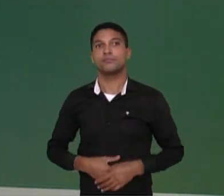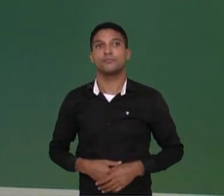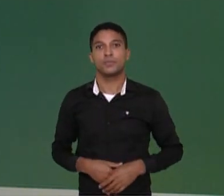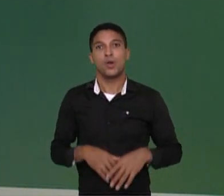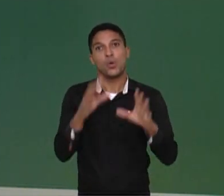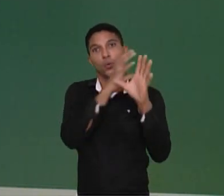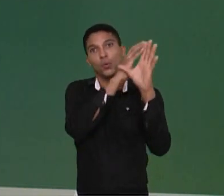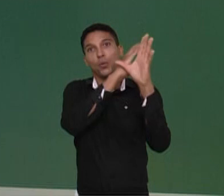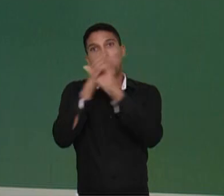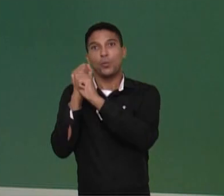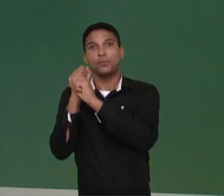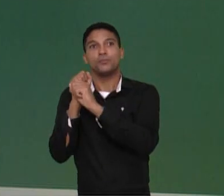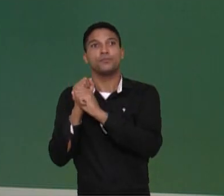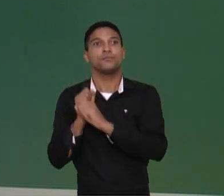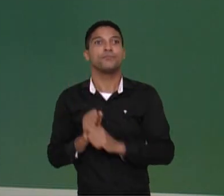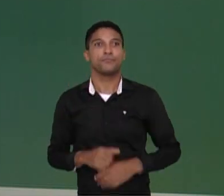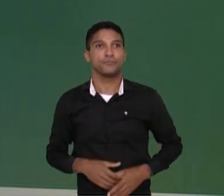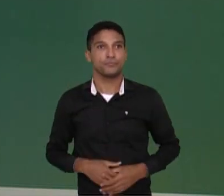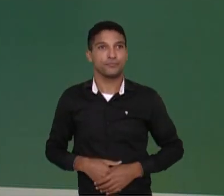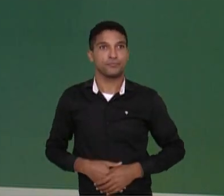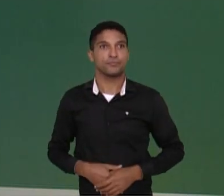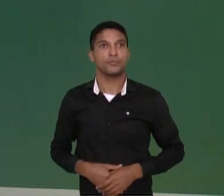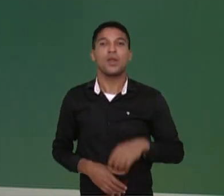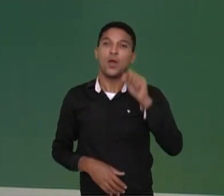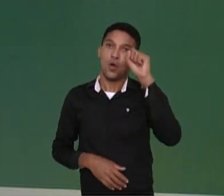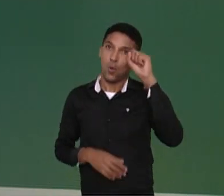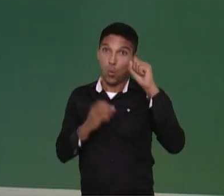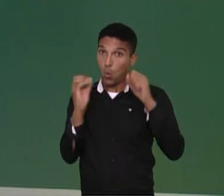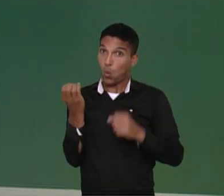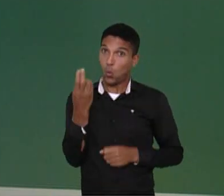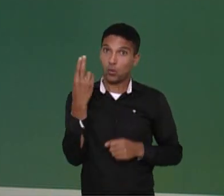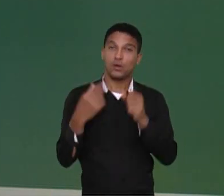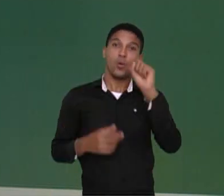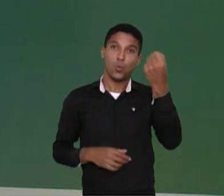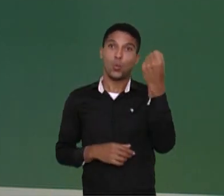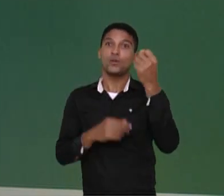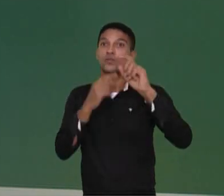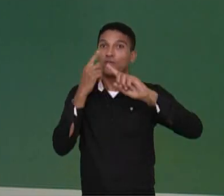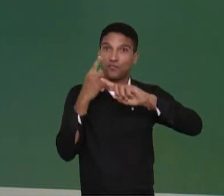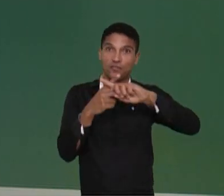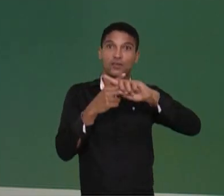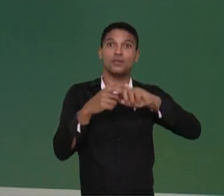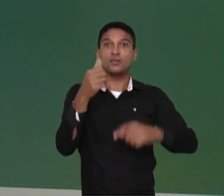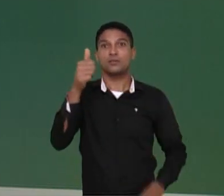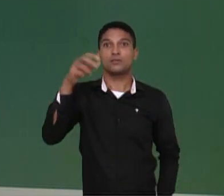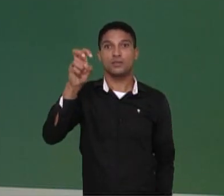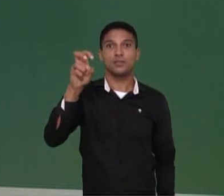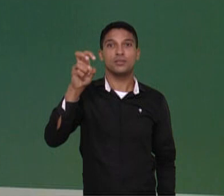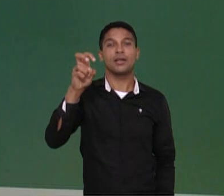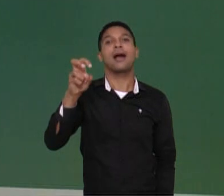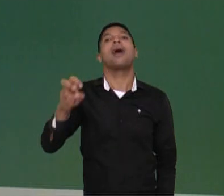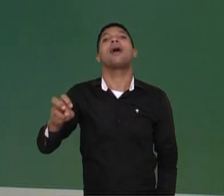vezes 15, 120 reais. O videogame custou 120 reais. Certinho?